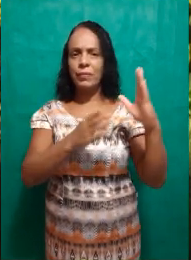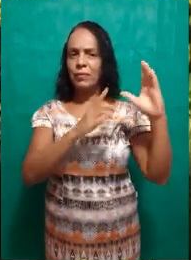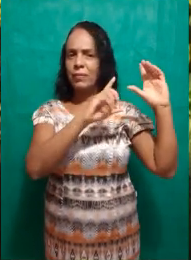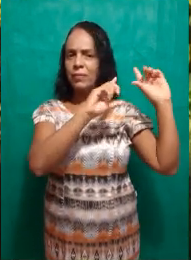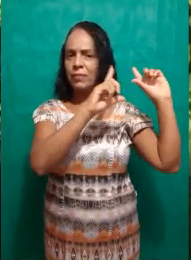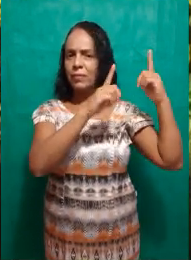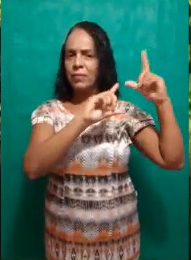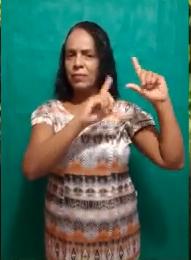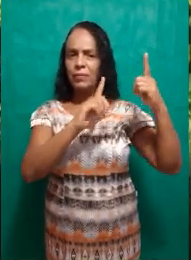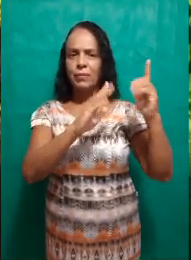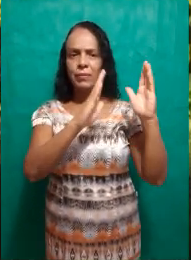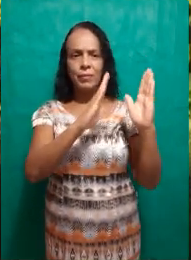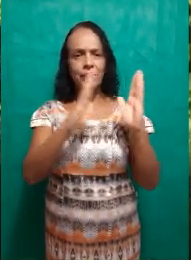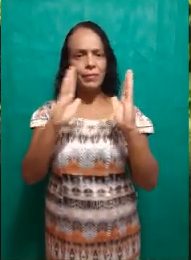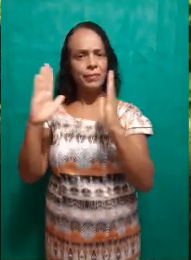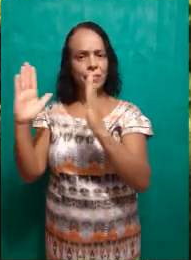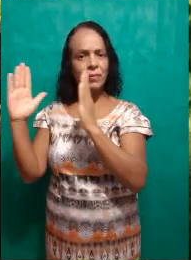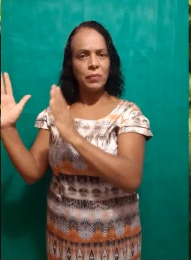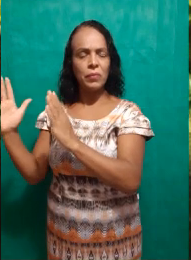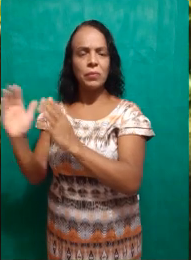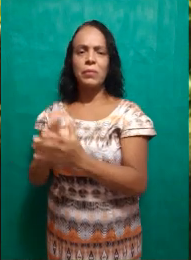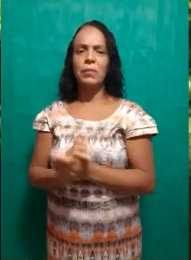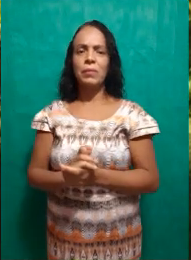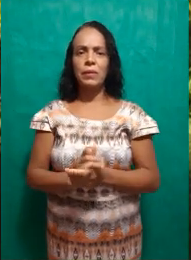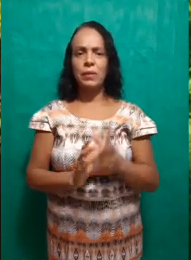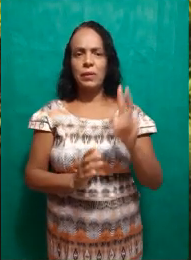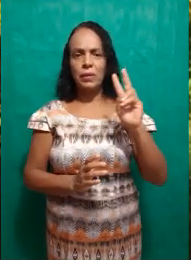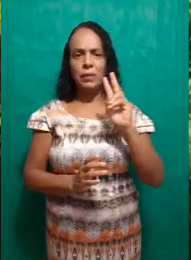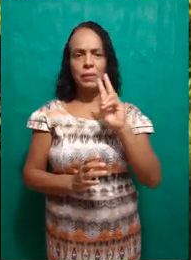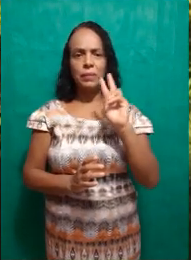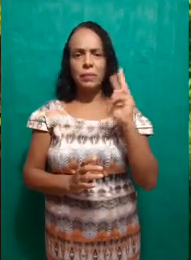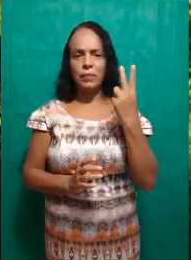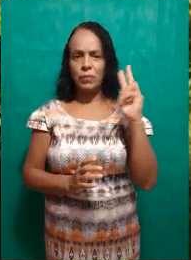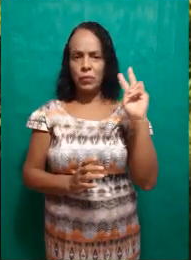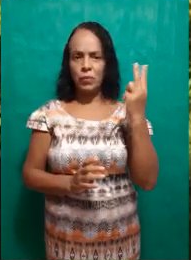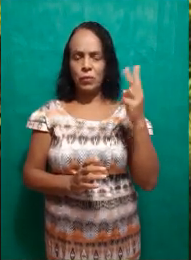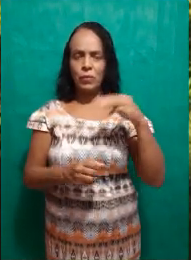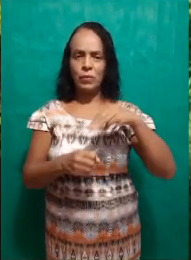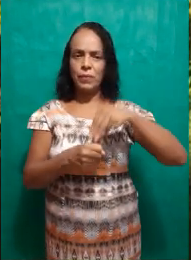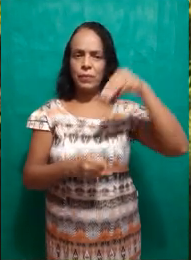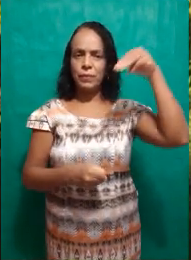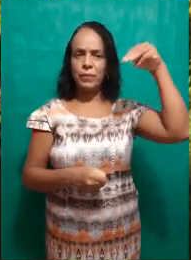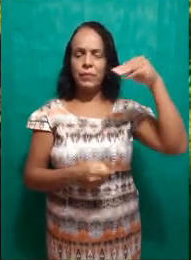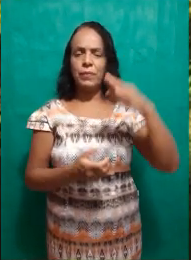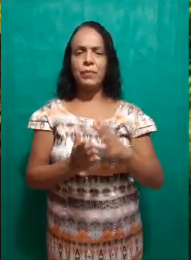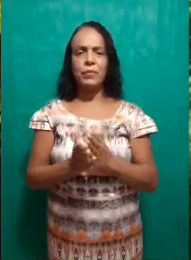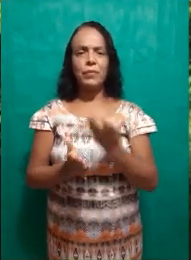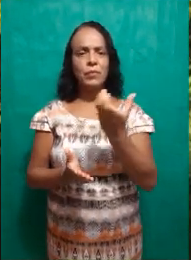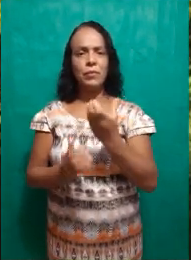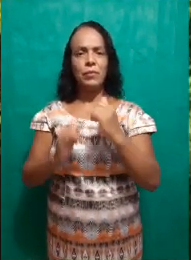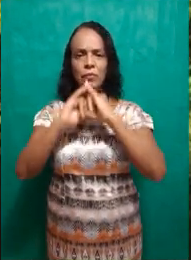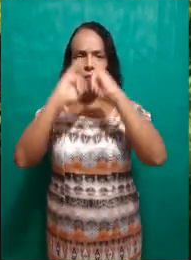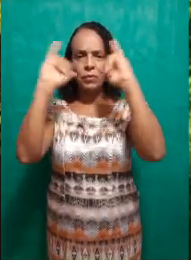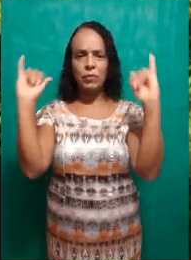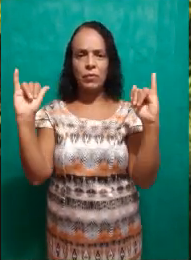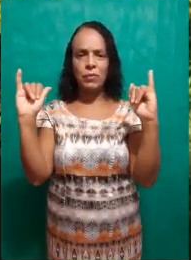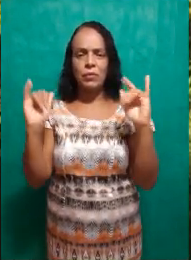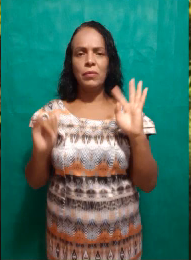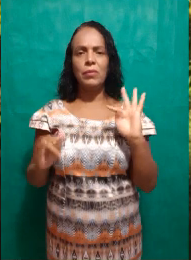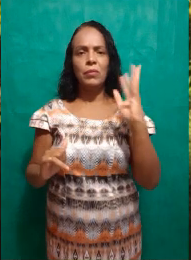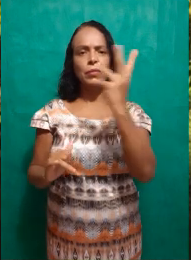caminhando a sequência, dentro da sequência do relato, quero dizer aqui para